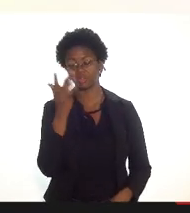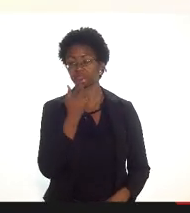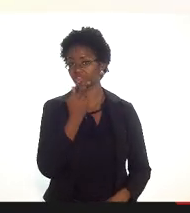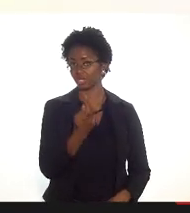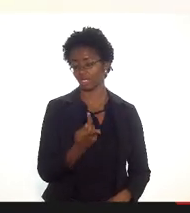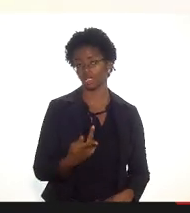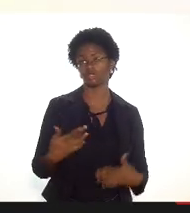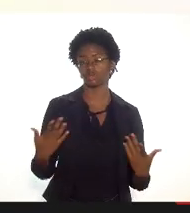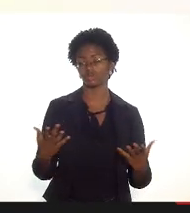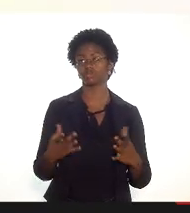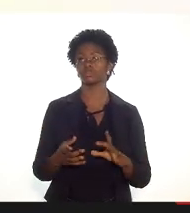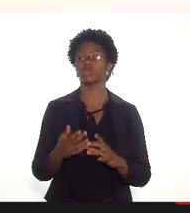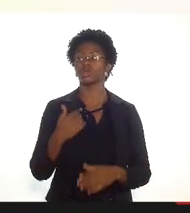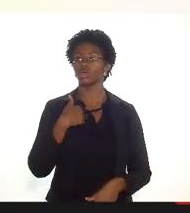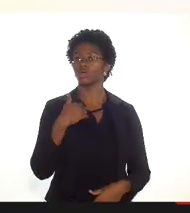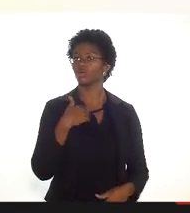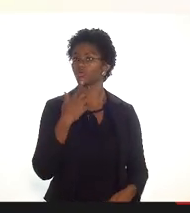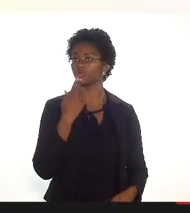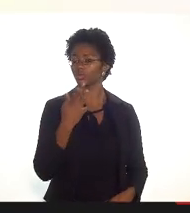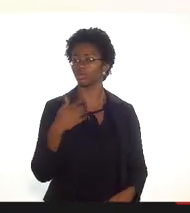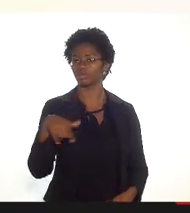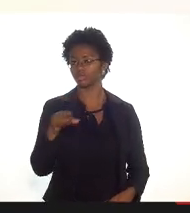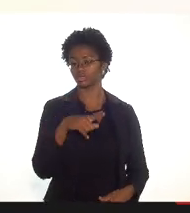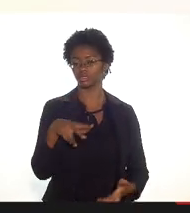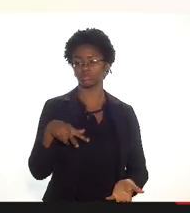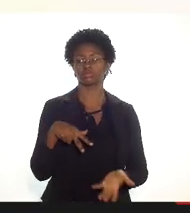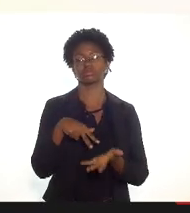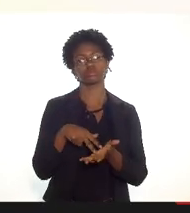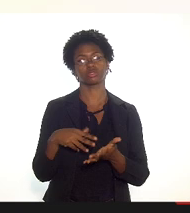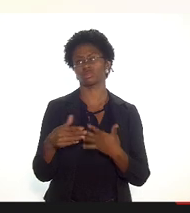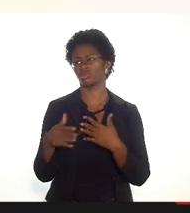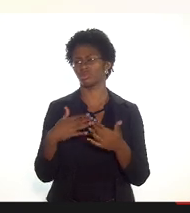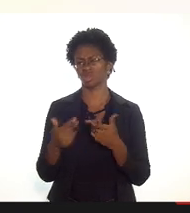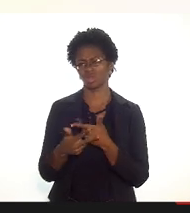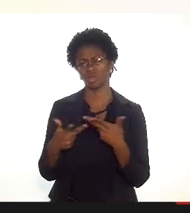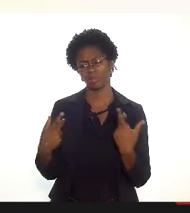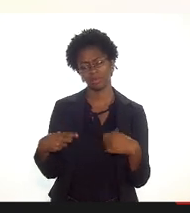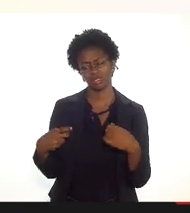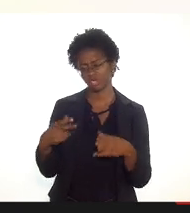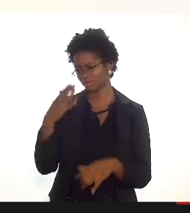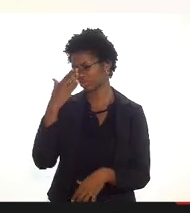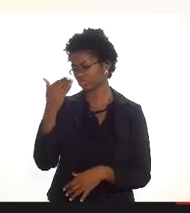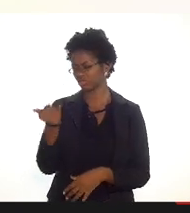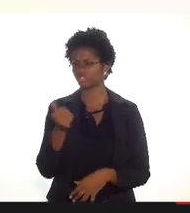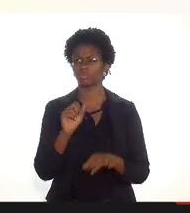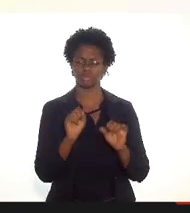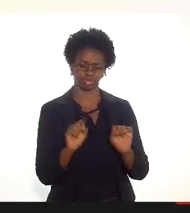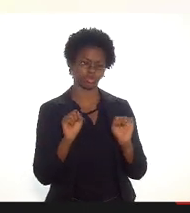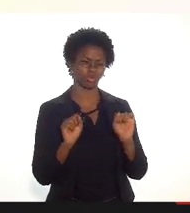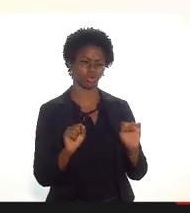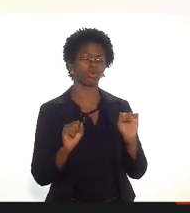só queria deixar aqui, me colocar à disposição para qualquer a demanda, né,